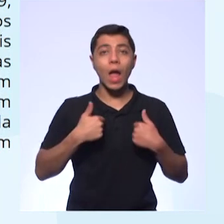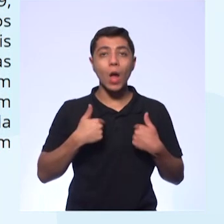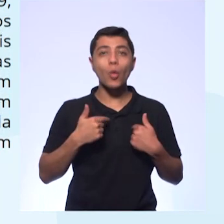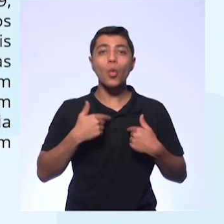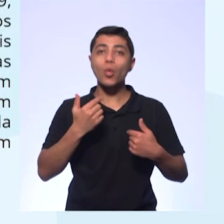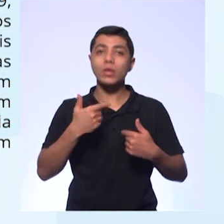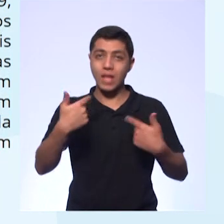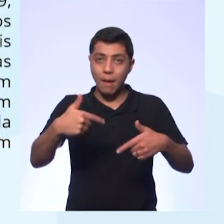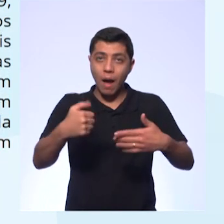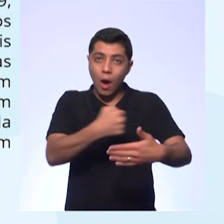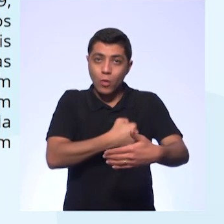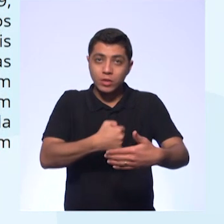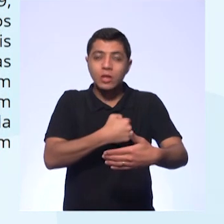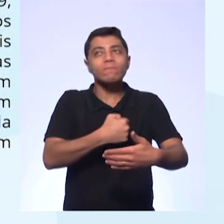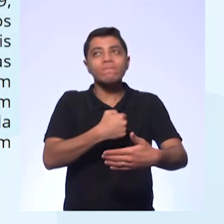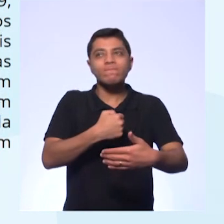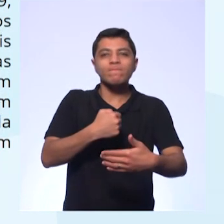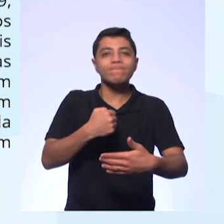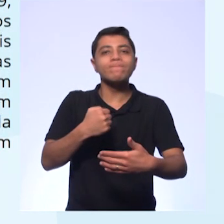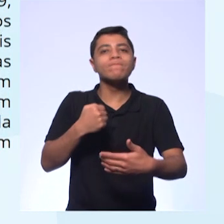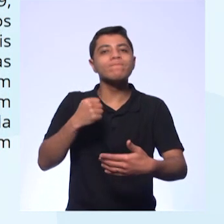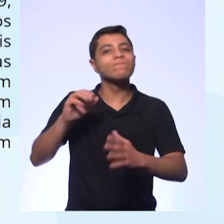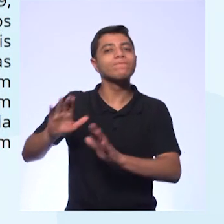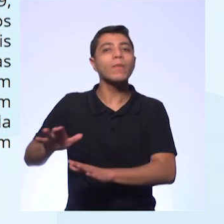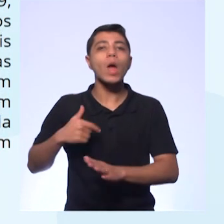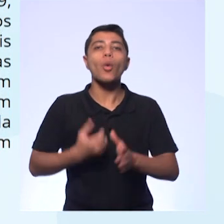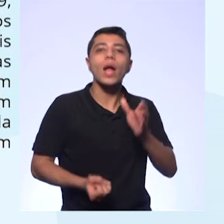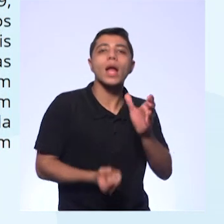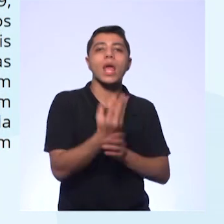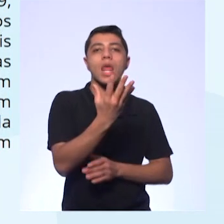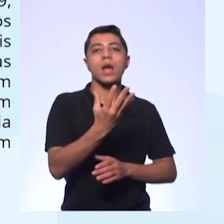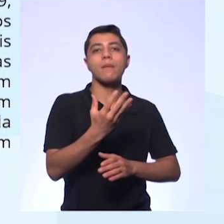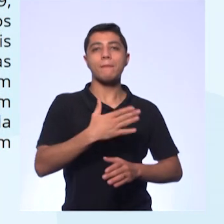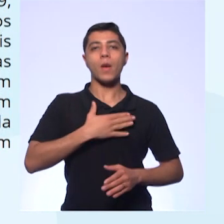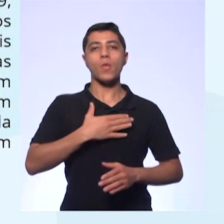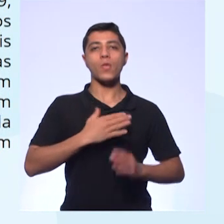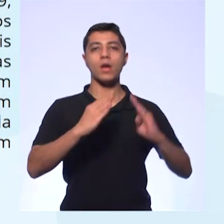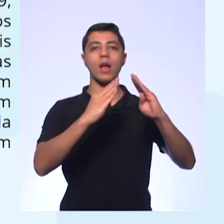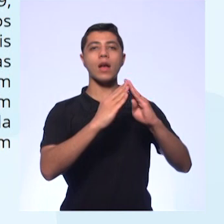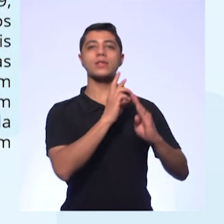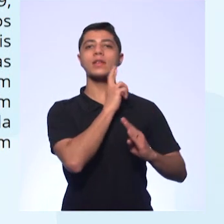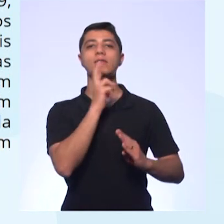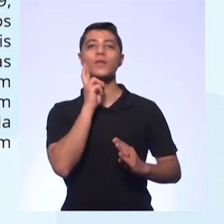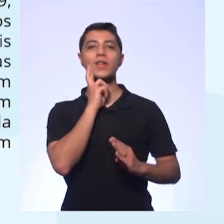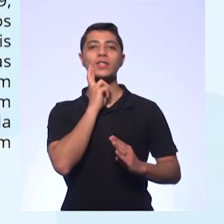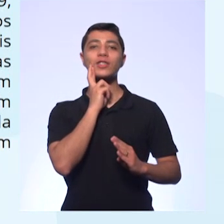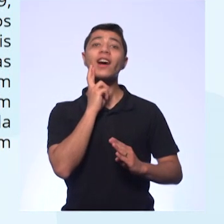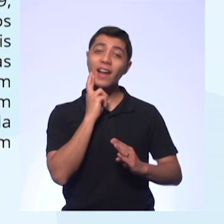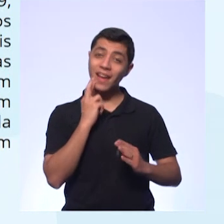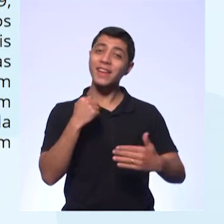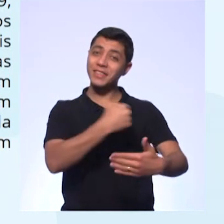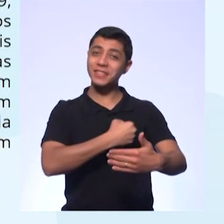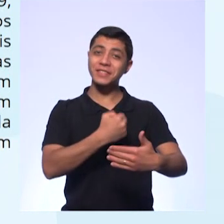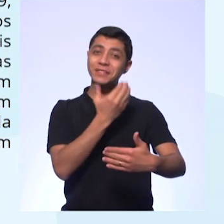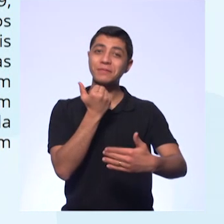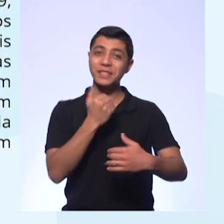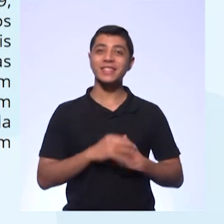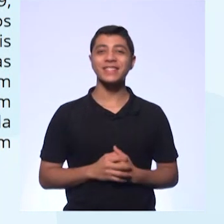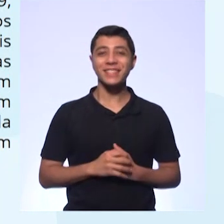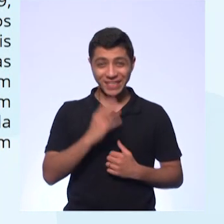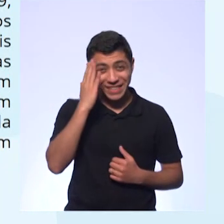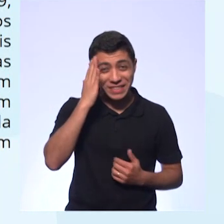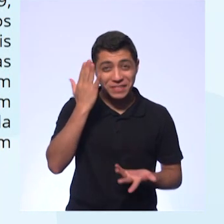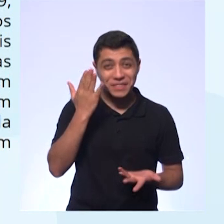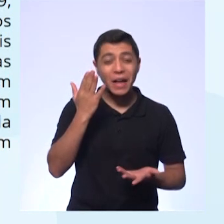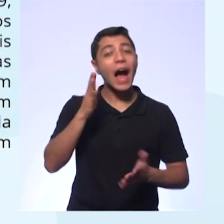palavra restaurante com o sentido atual. Então, para quem se perguntava por que restaurante se chama restaurante, está aí a história, vem da